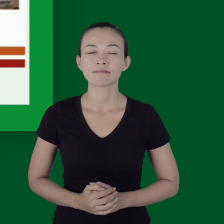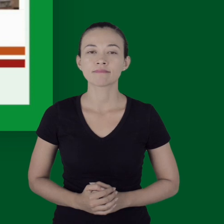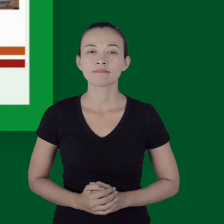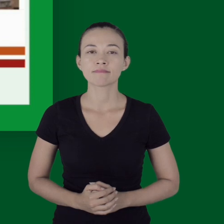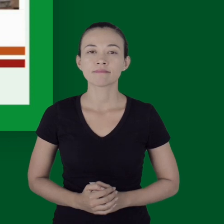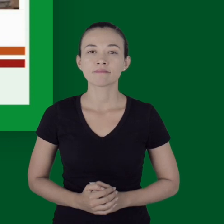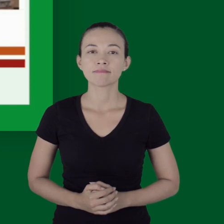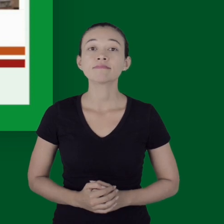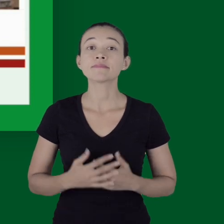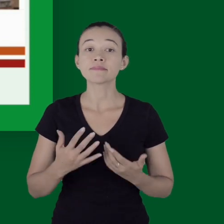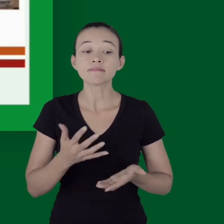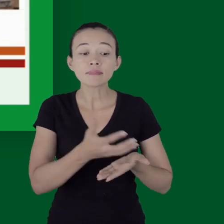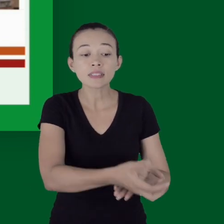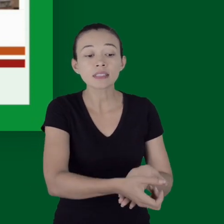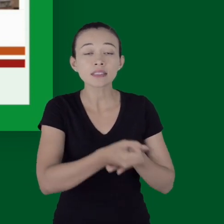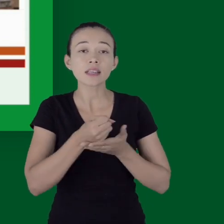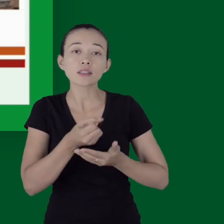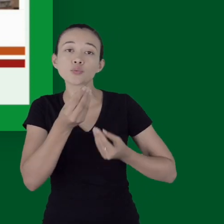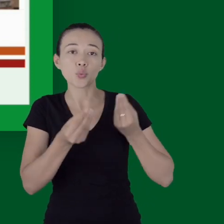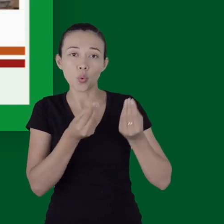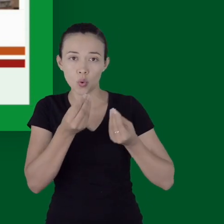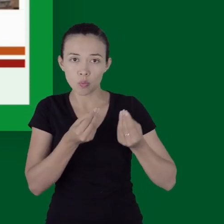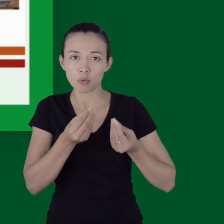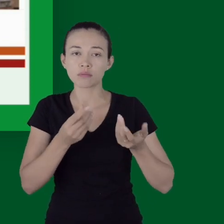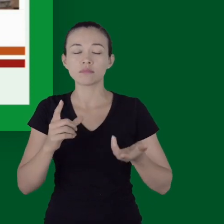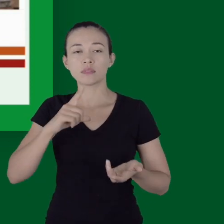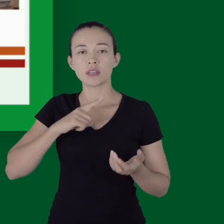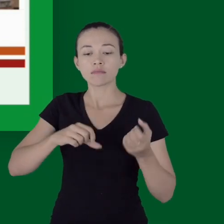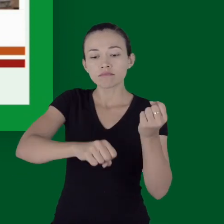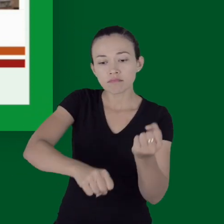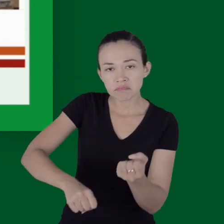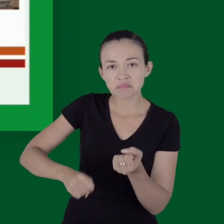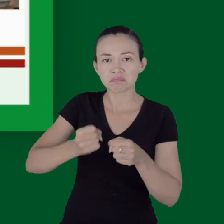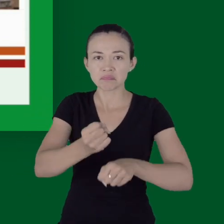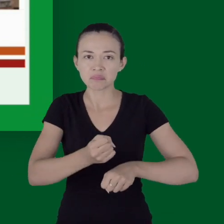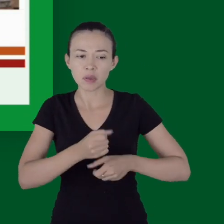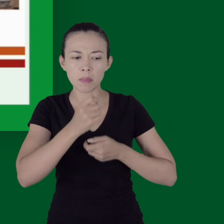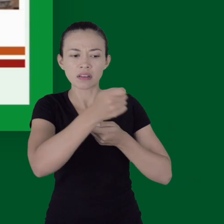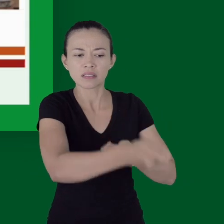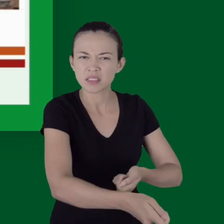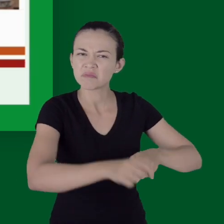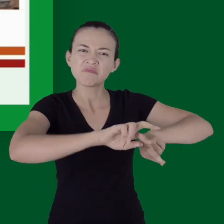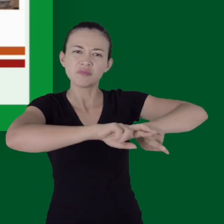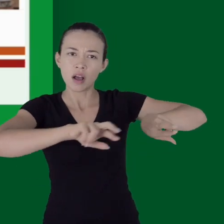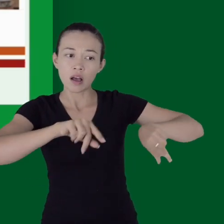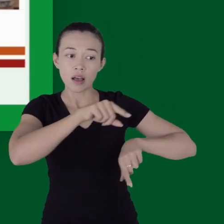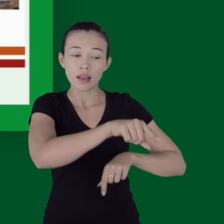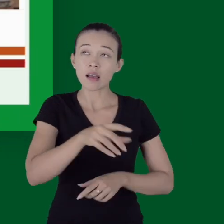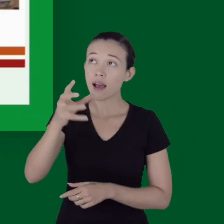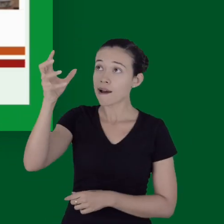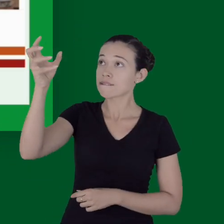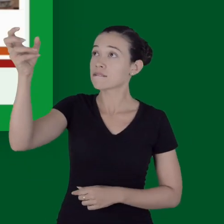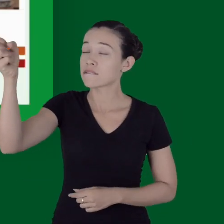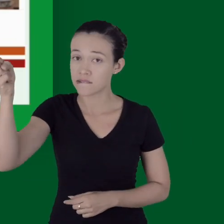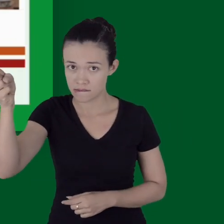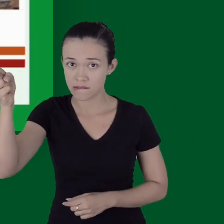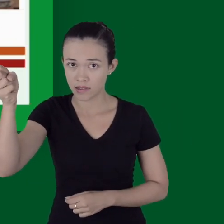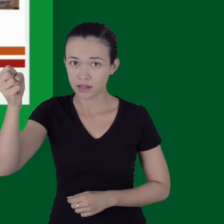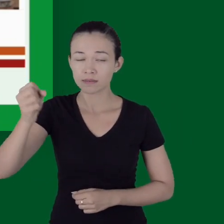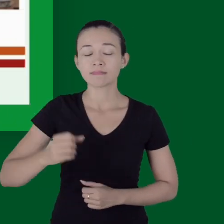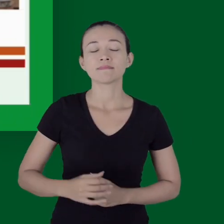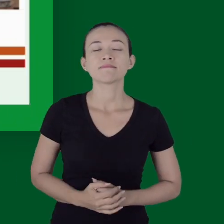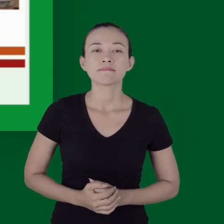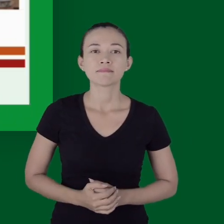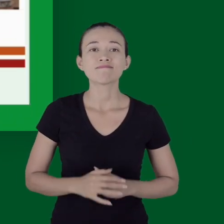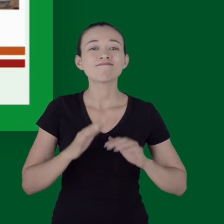Então, as tentativas, elas devem ser pensadas nessa ordem, as tentativas de resgate, né? Primeiramente, alcançar a vítima com mastro, um bastão, um